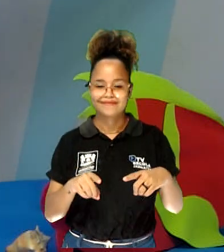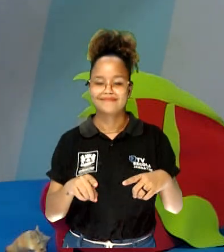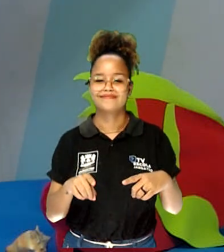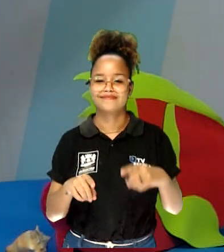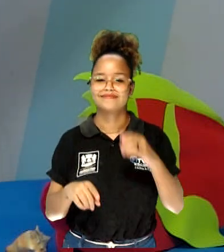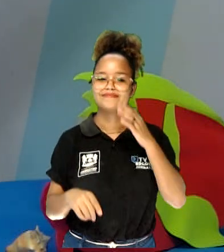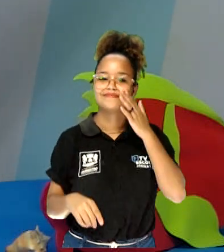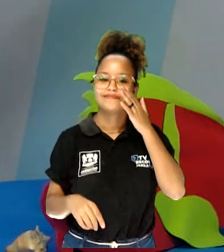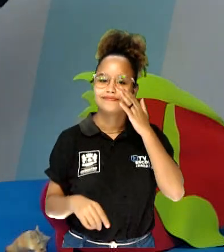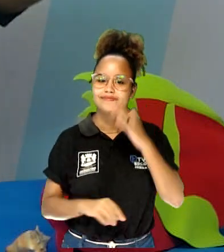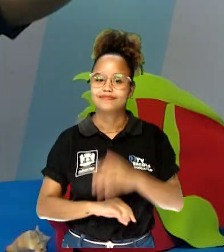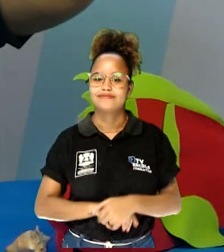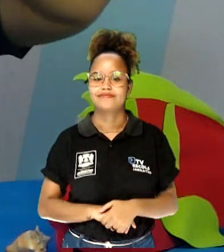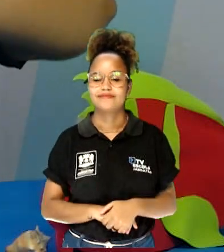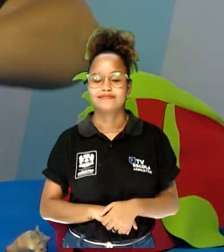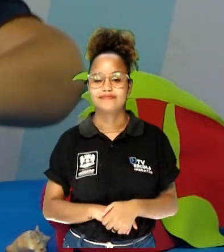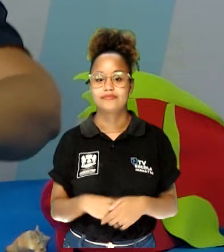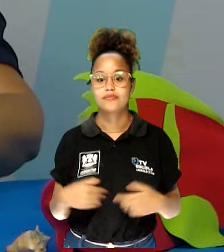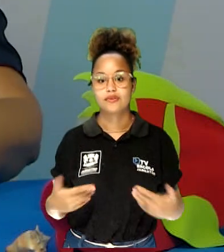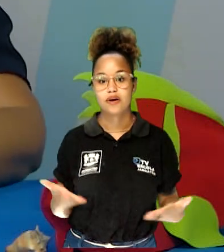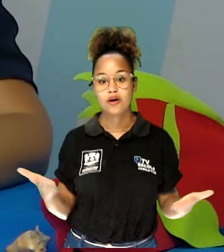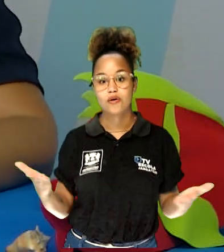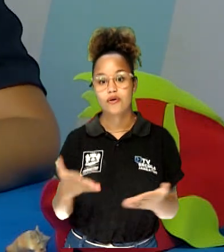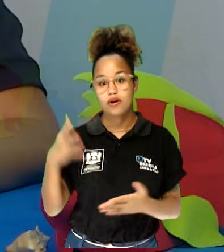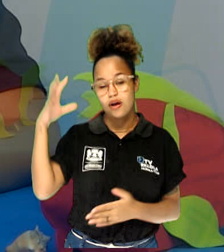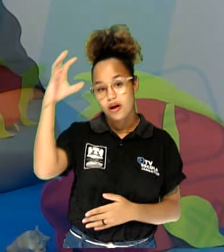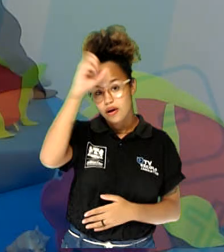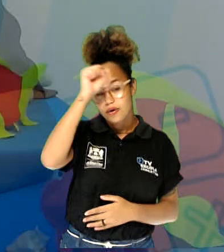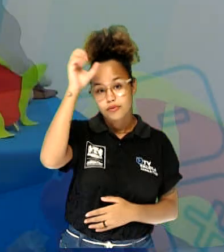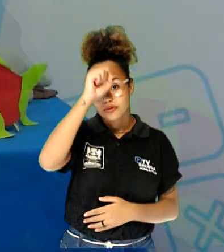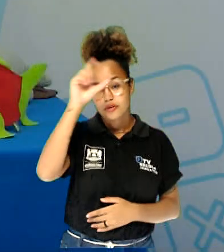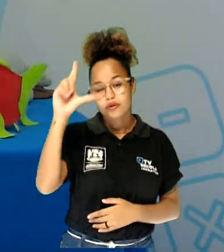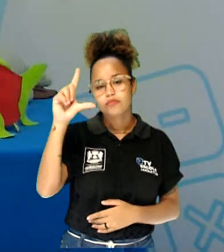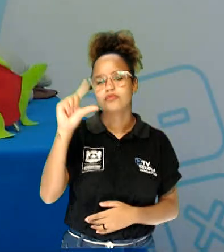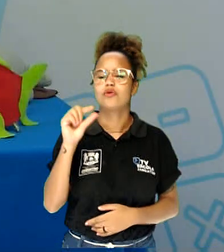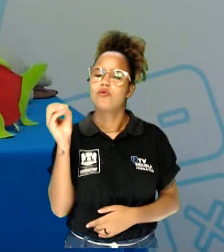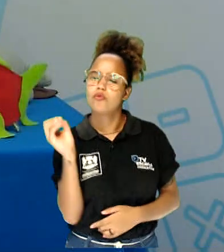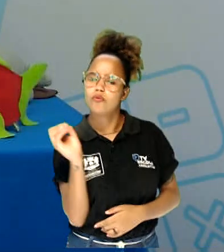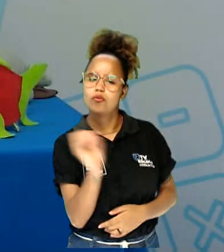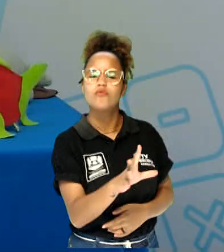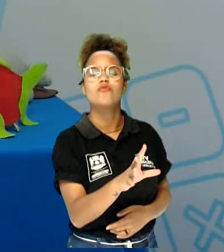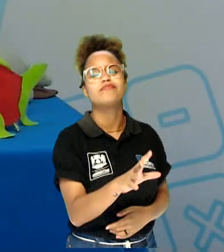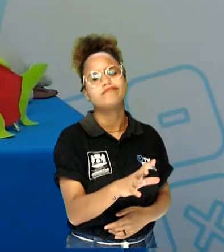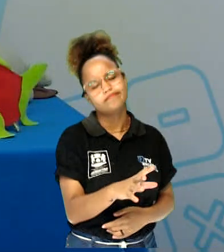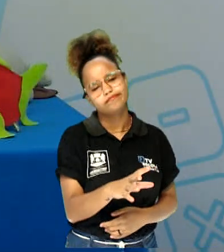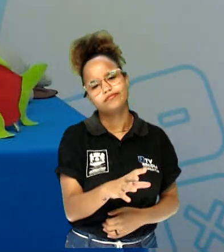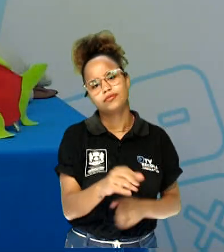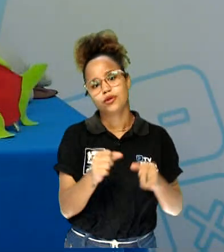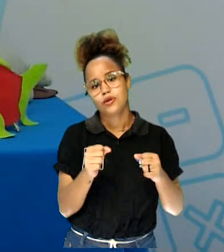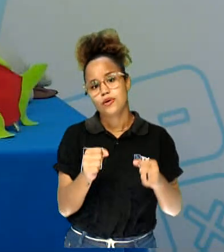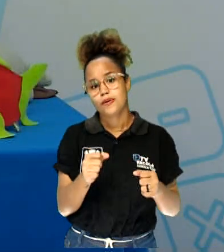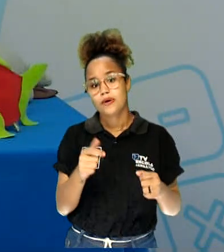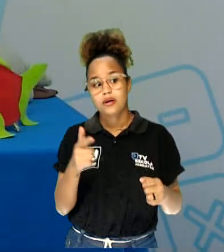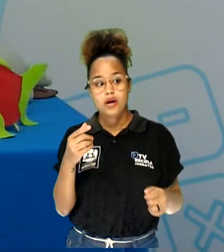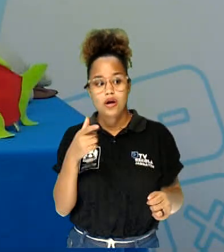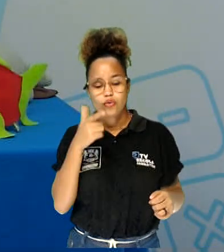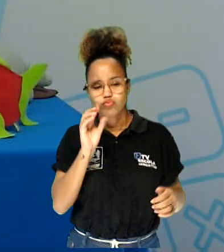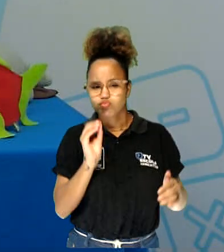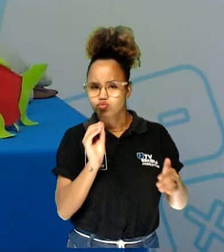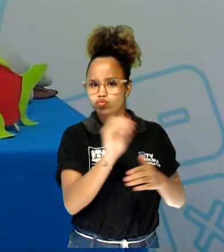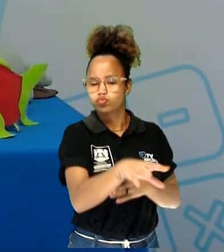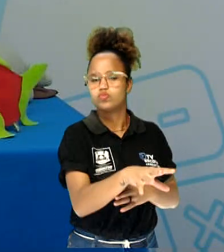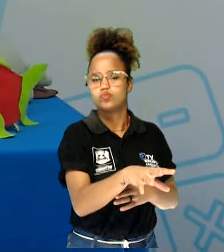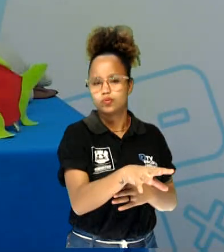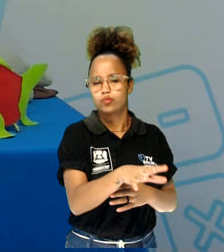desafio para a gente aprender a reduzir o lixo que poderia ir parar no oceano.